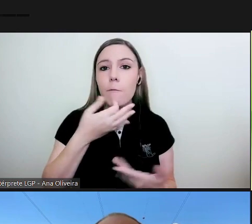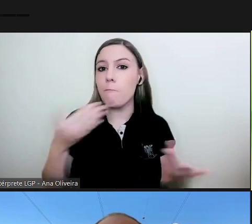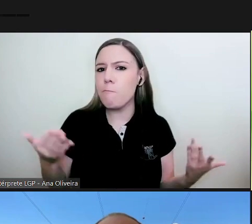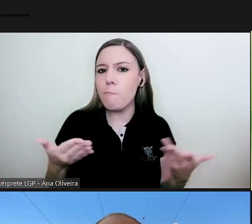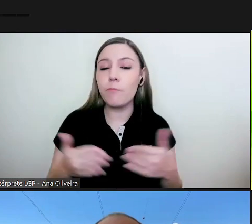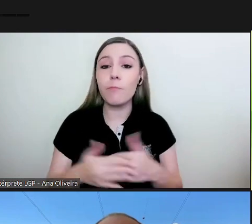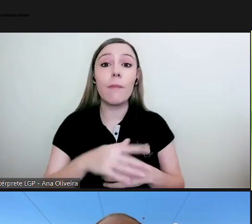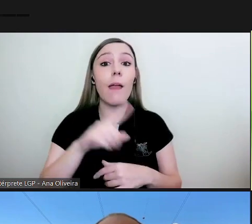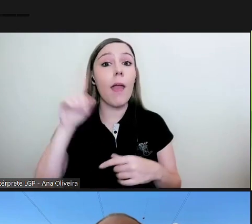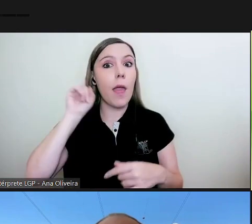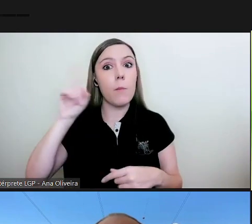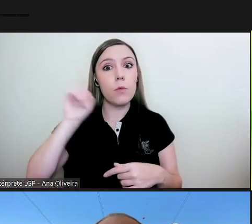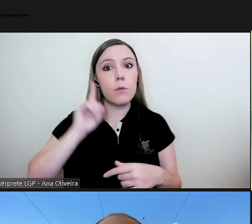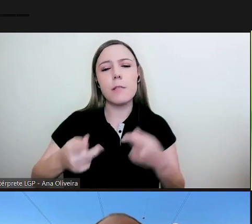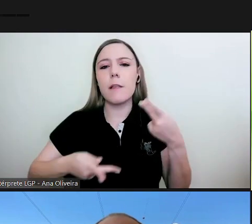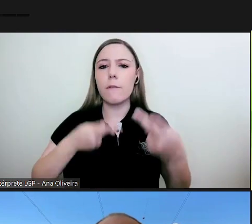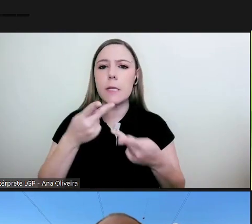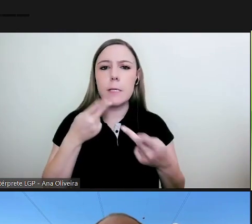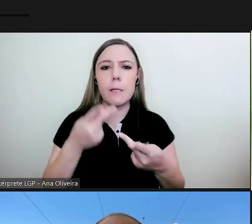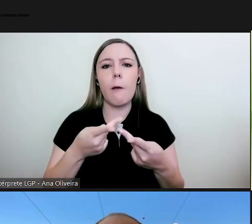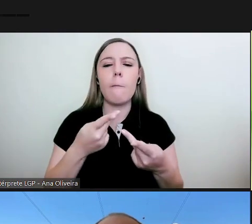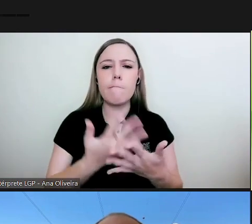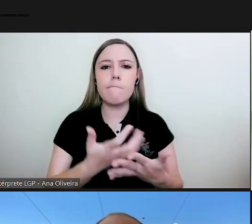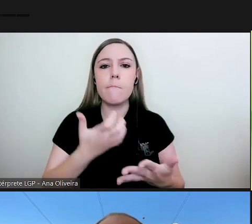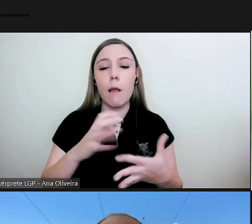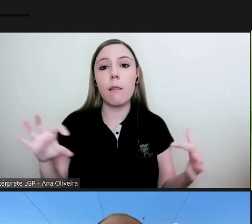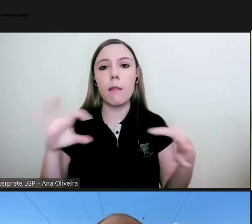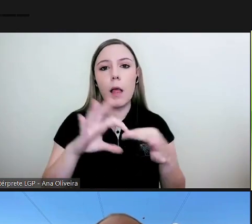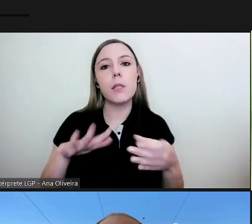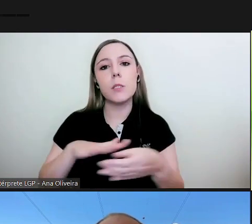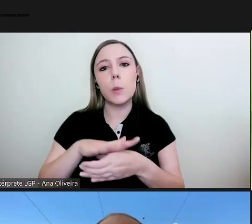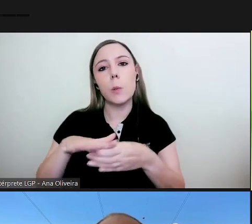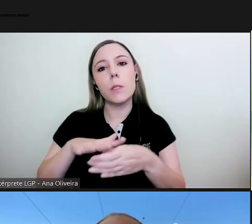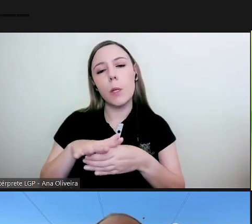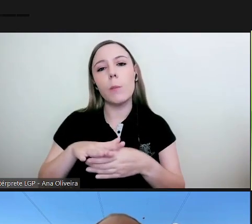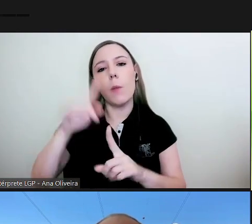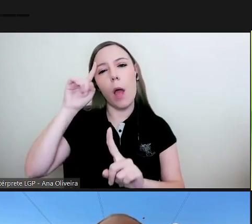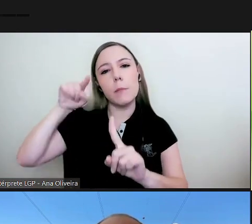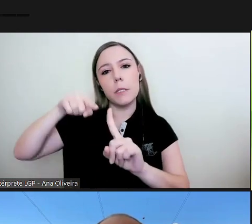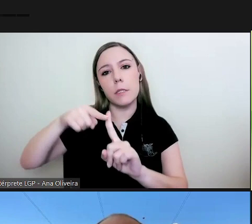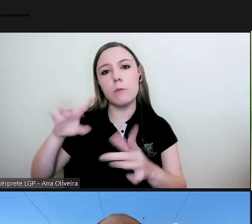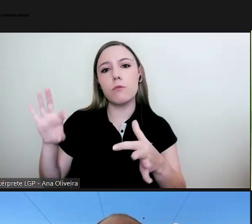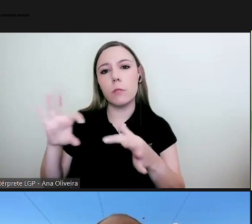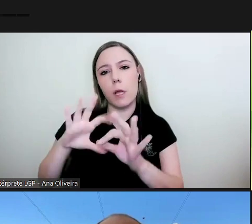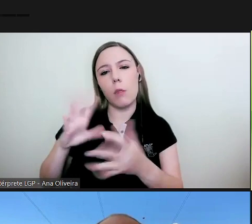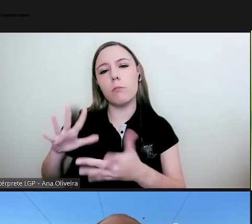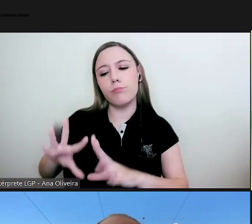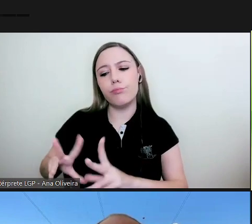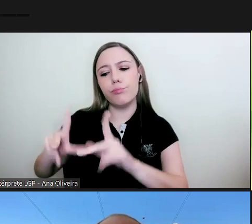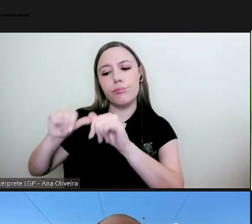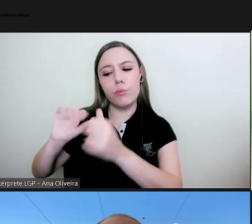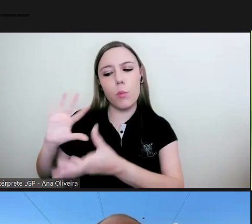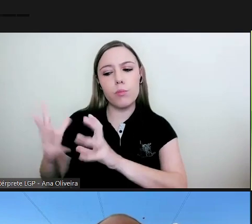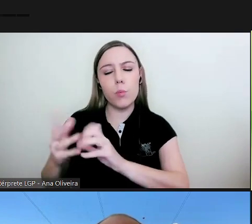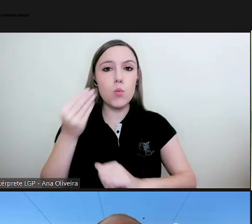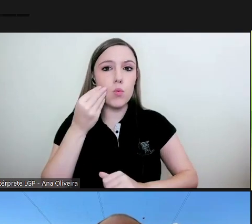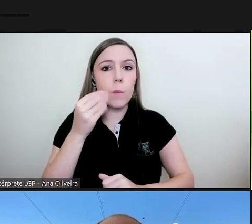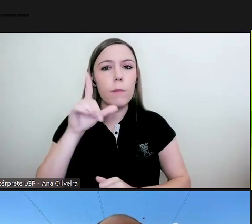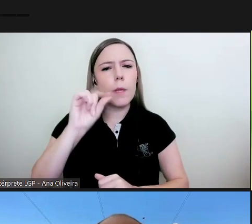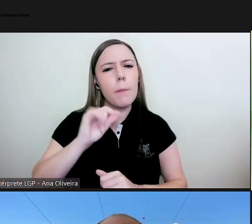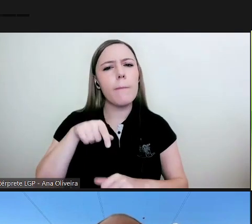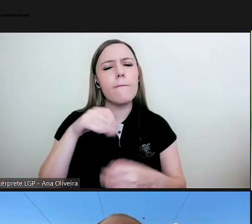da avaliação do impacto no contexto dos Objetivos de Desenvolvimento Sustentável e de como é que esta avaliação, como é que esta prática